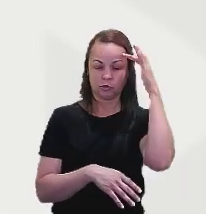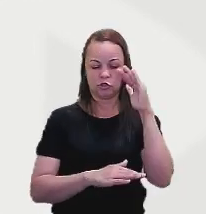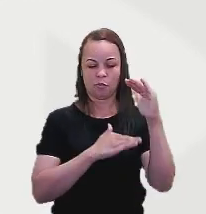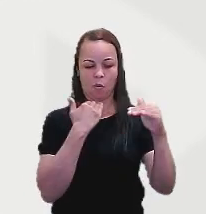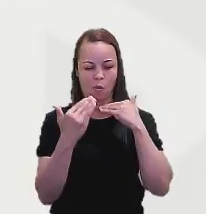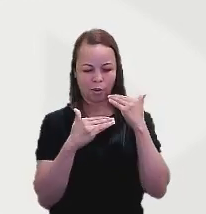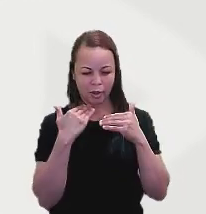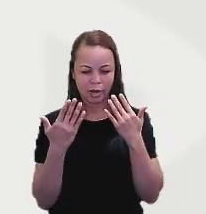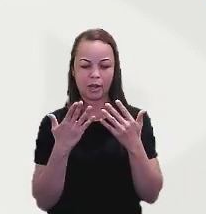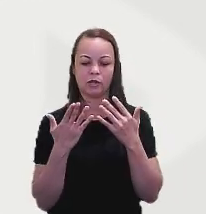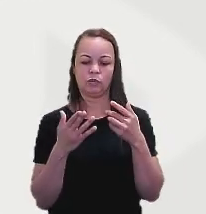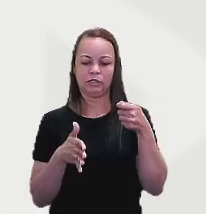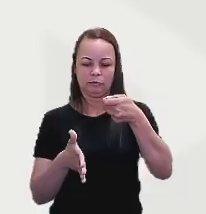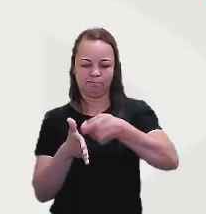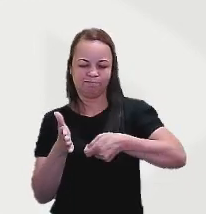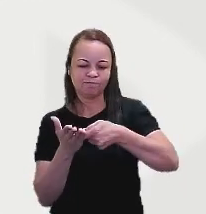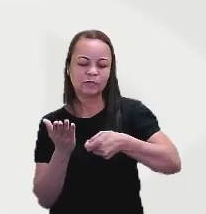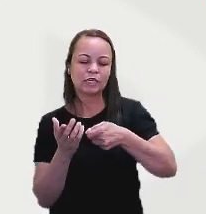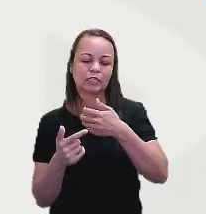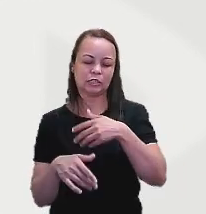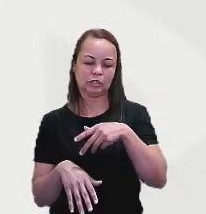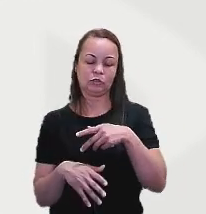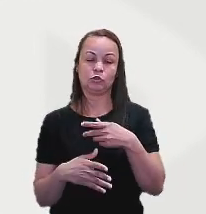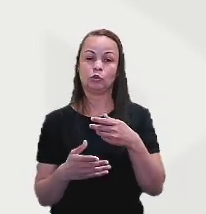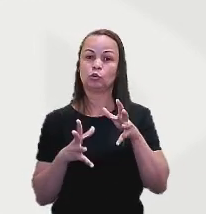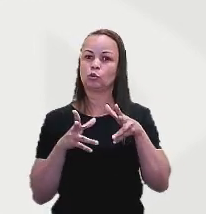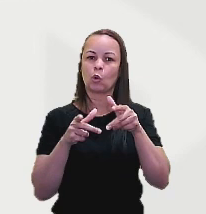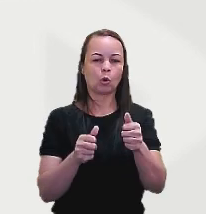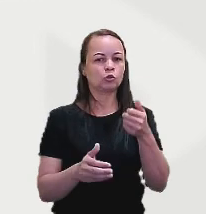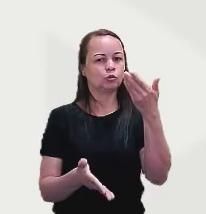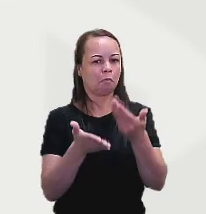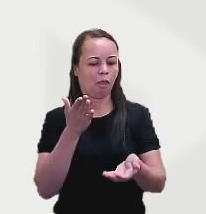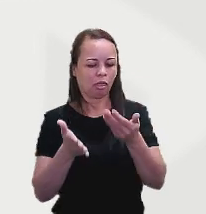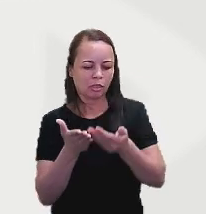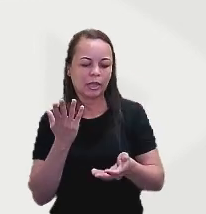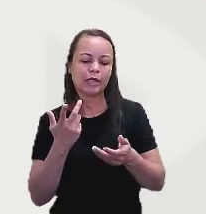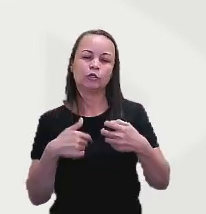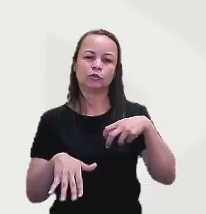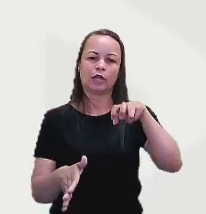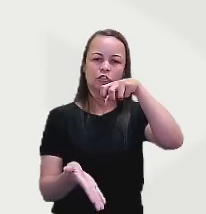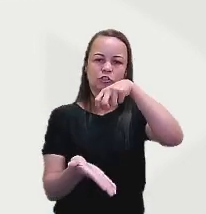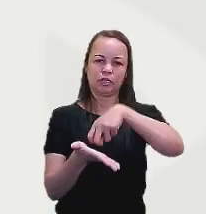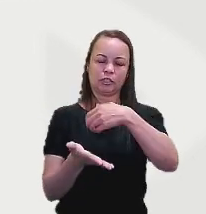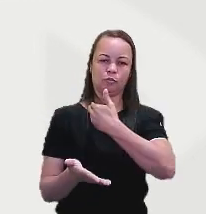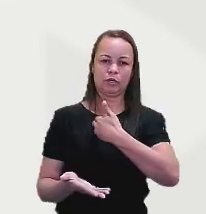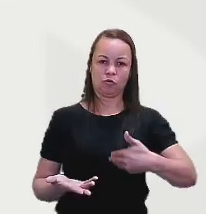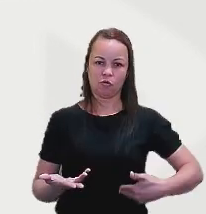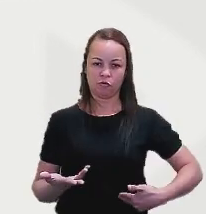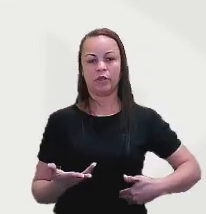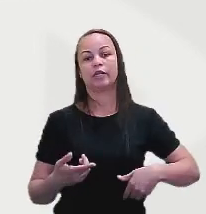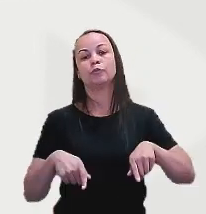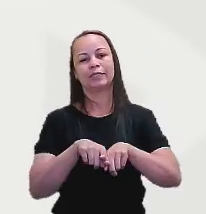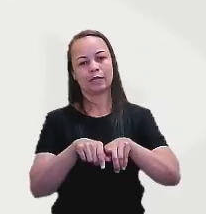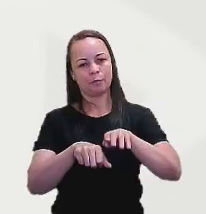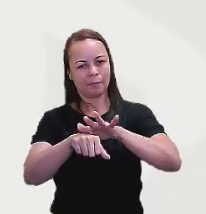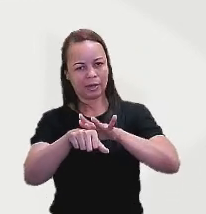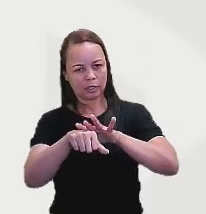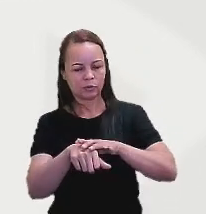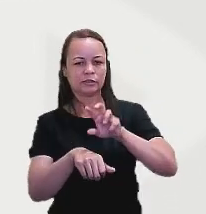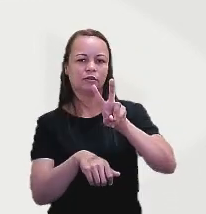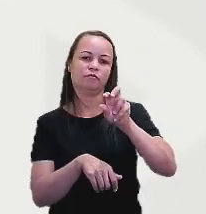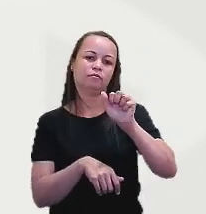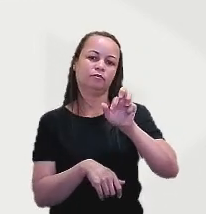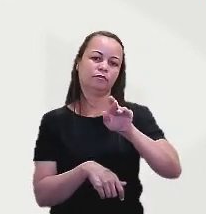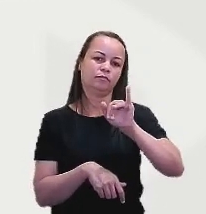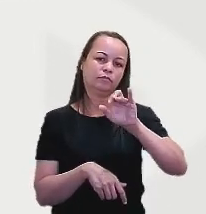obrigatória. Todos saíram perdendo. Os revoltados foram castigados pelo governo e pela varíola. A vacinação